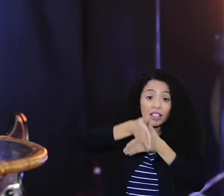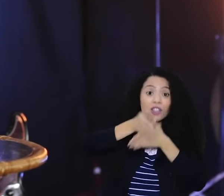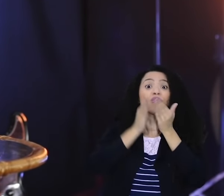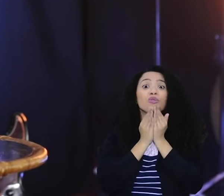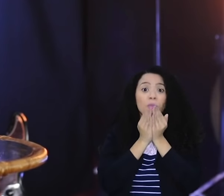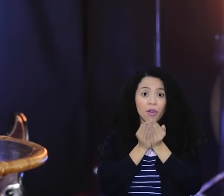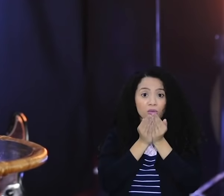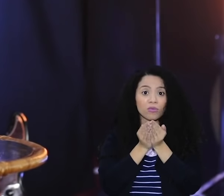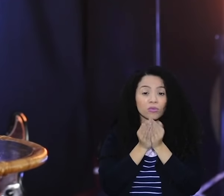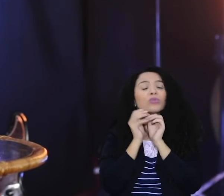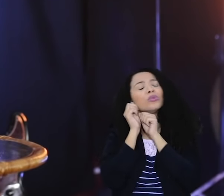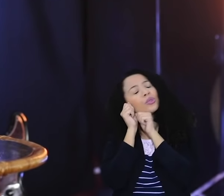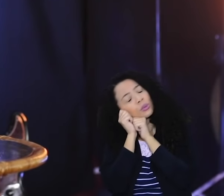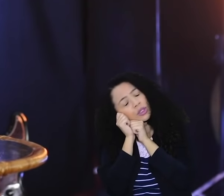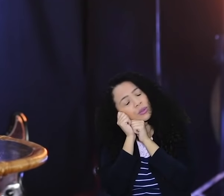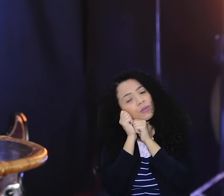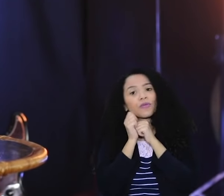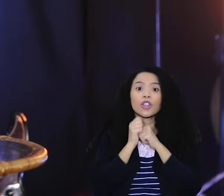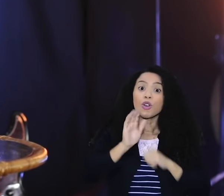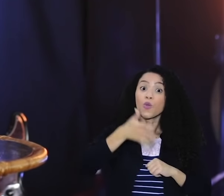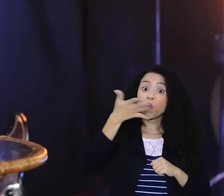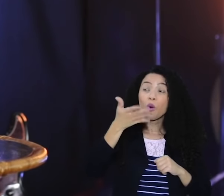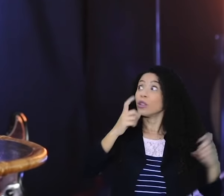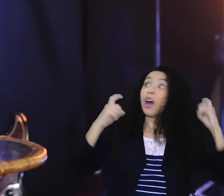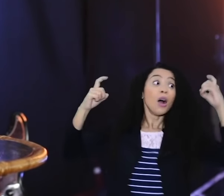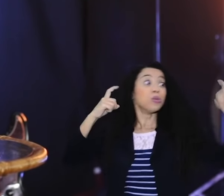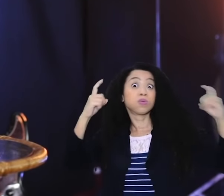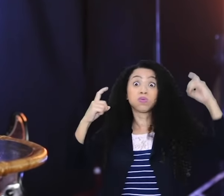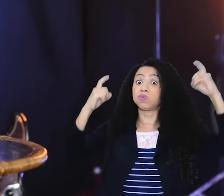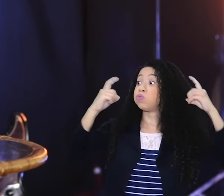popa da embarcação. Não demorou muito, na hora do desespero,